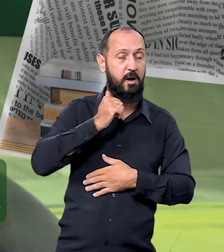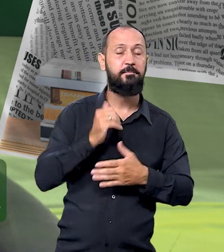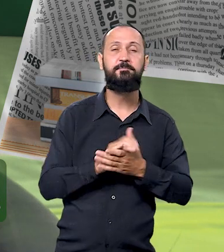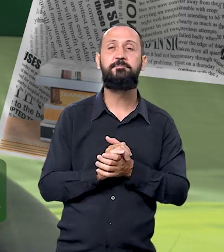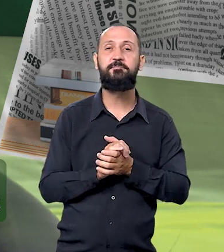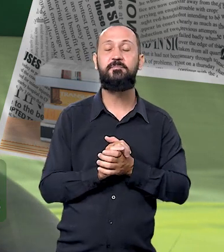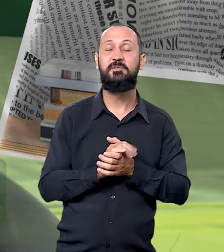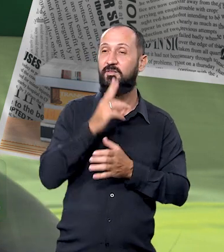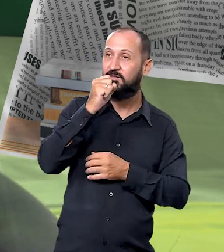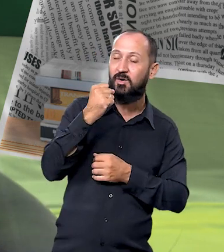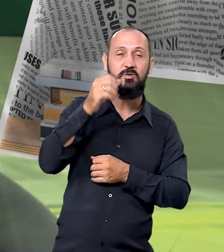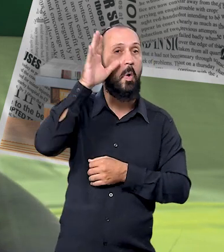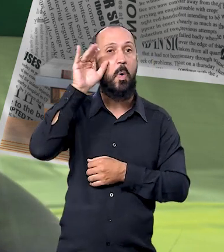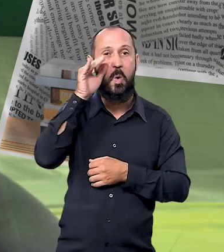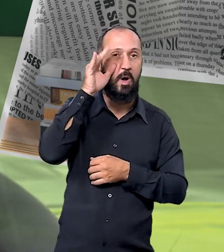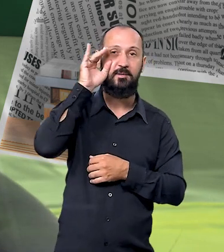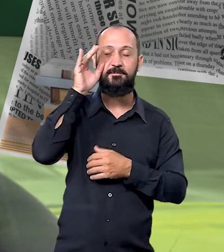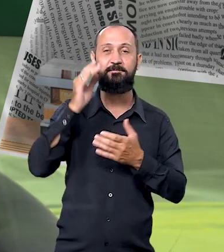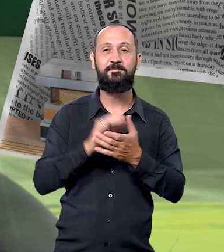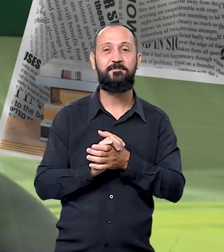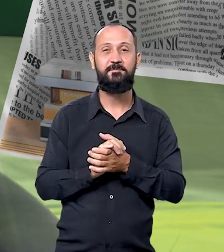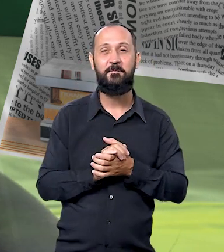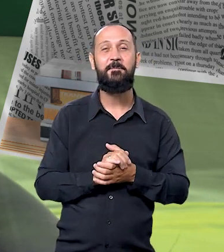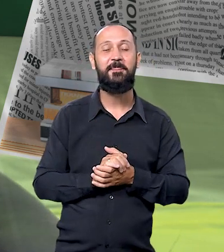mulher agitada, curiosa